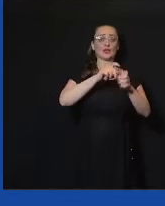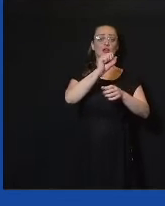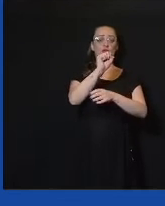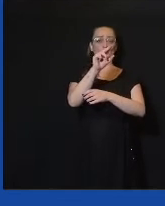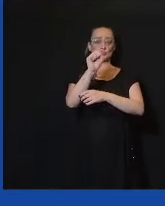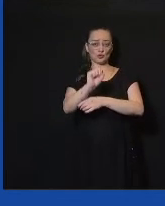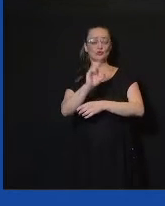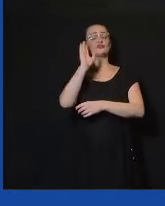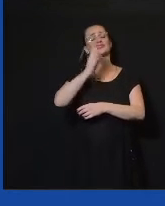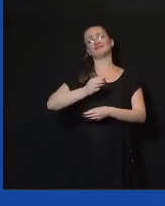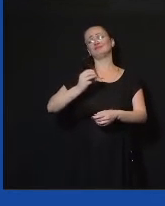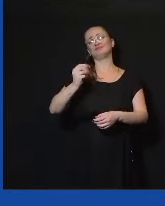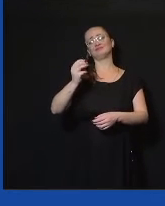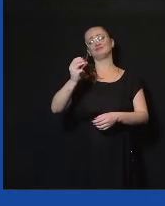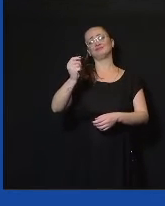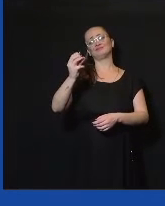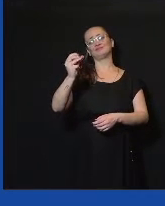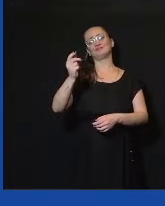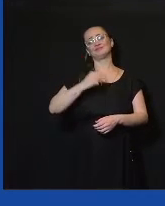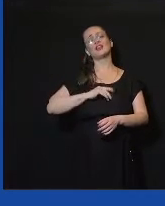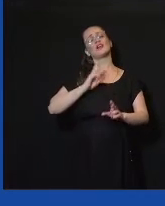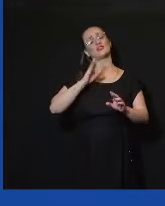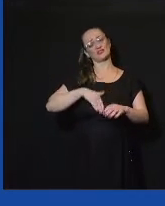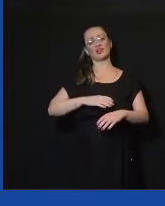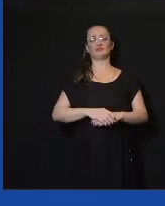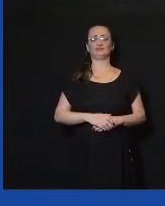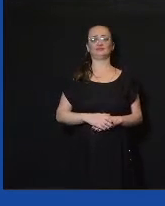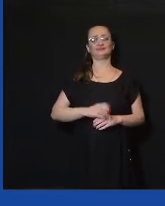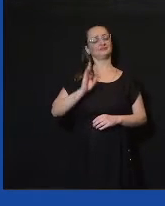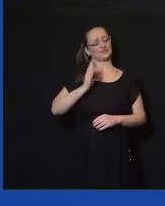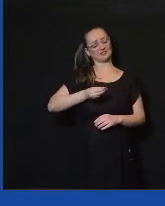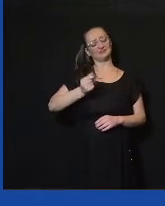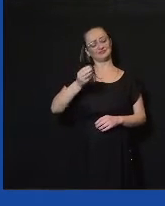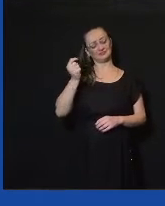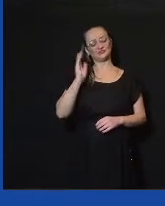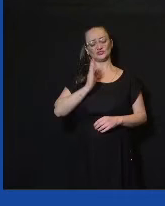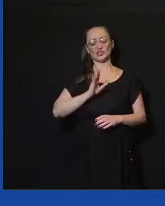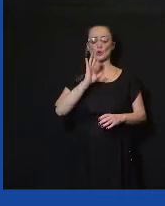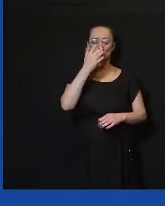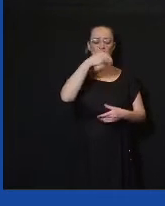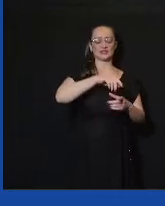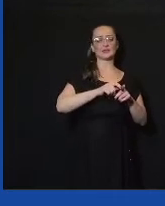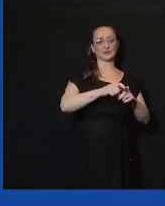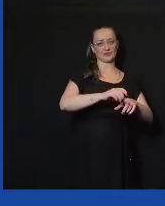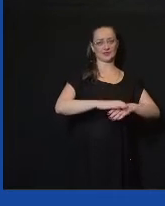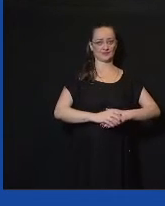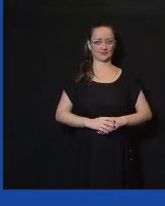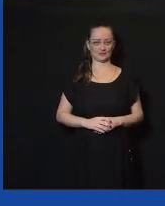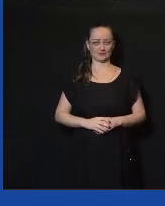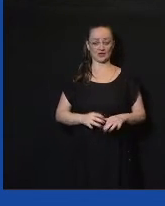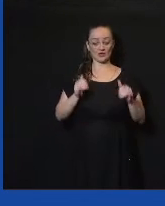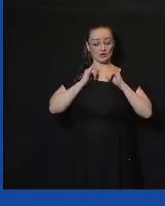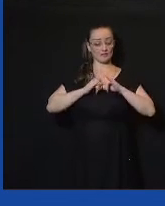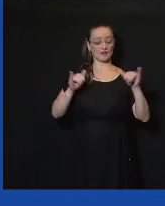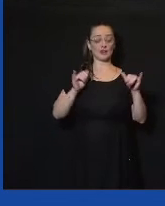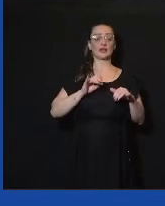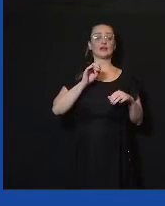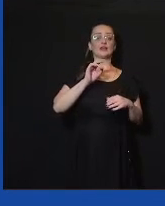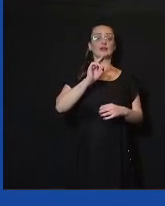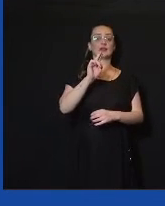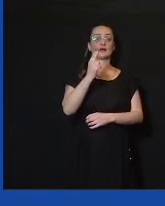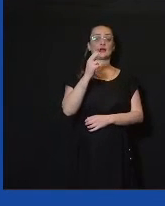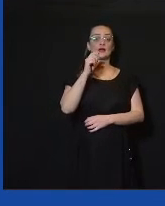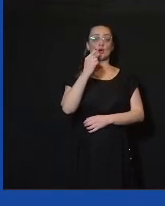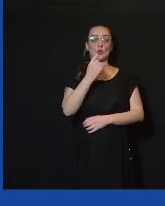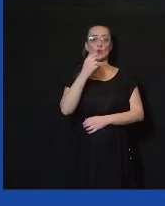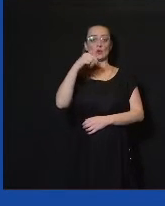tempo. Essa pandemia já é enfrentada há muito tempo, né? A gente está falando de que o H1N1 mata muito mais